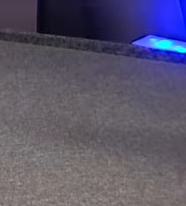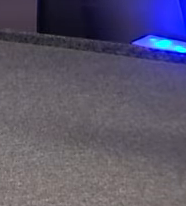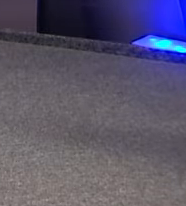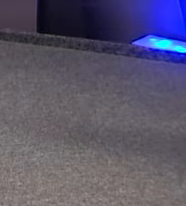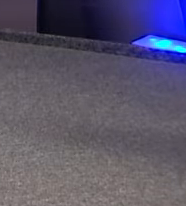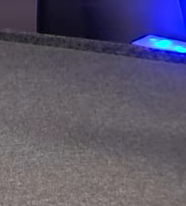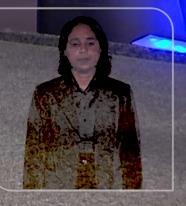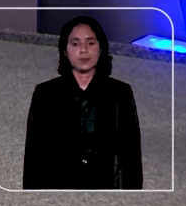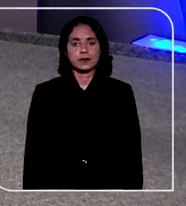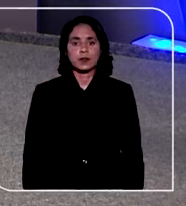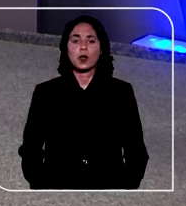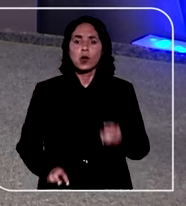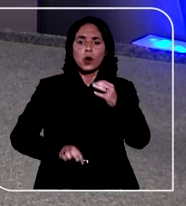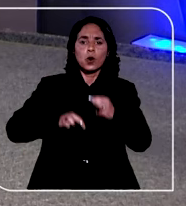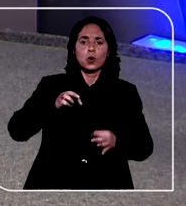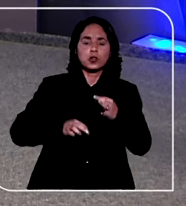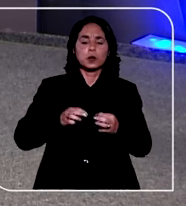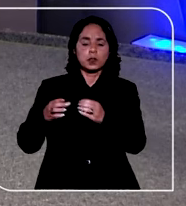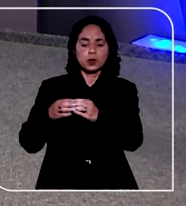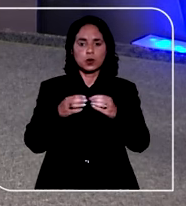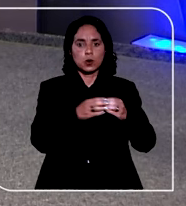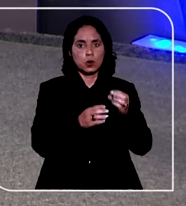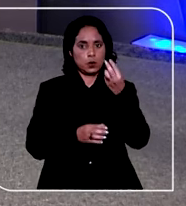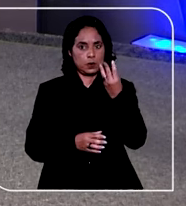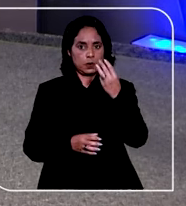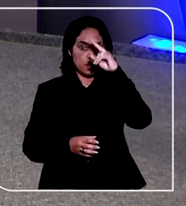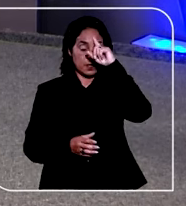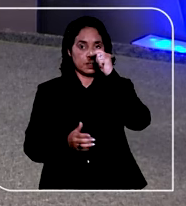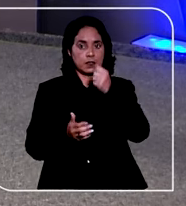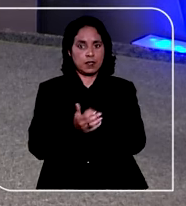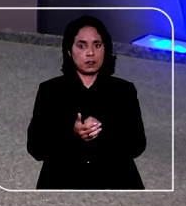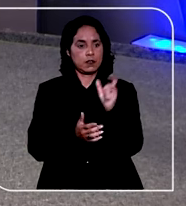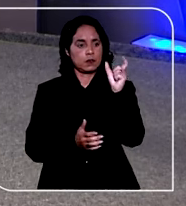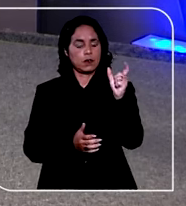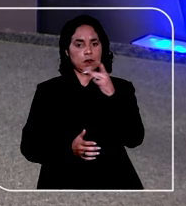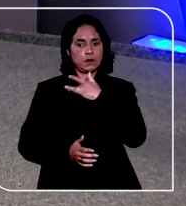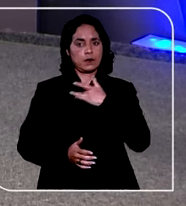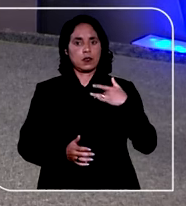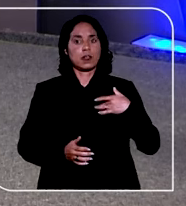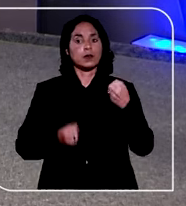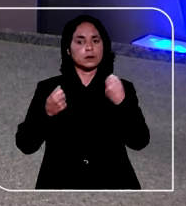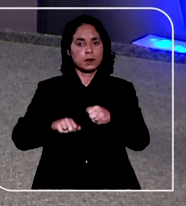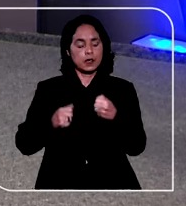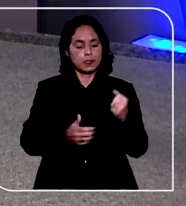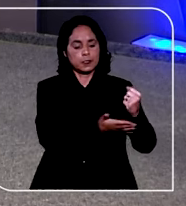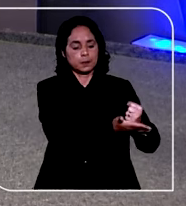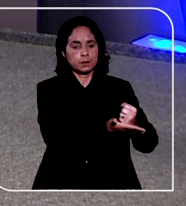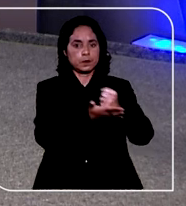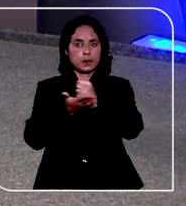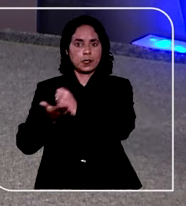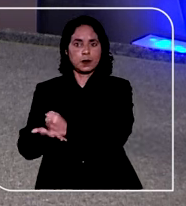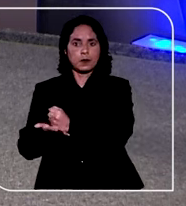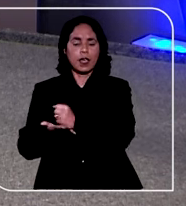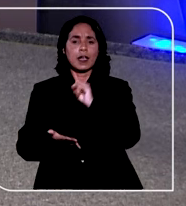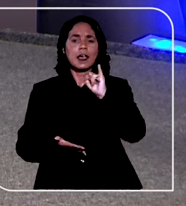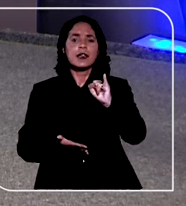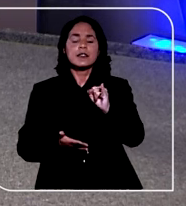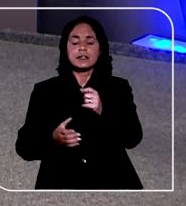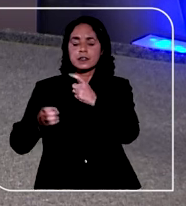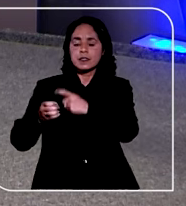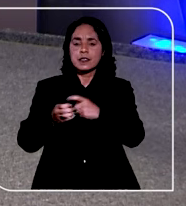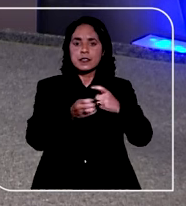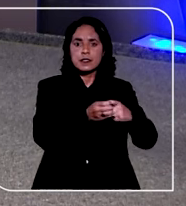ar Os ministros da terceira turma decidiram que plano de saúde deve costear transporte Se o município